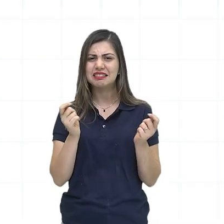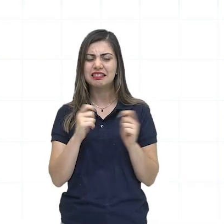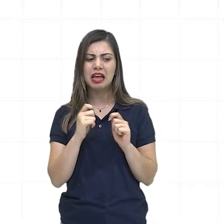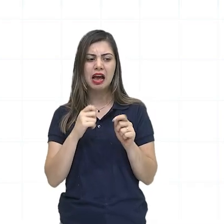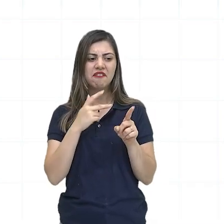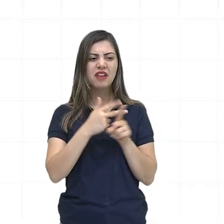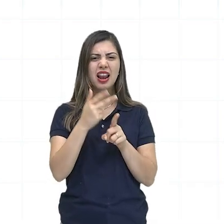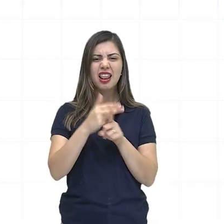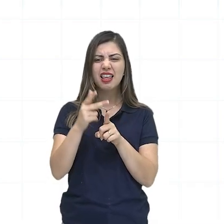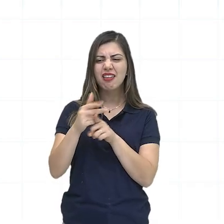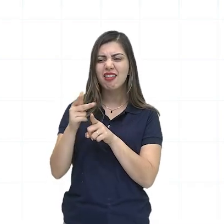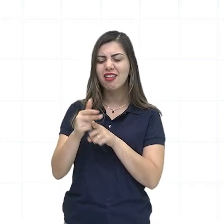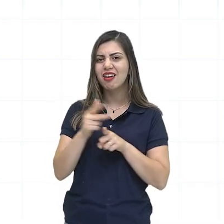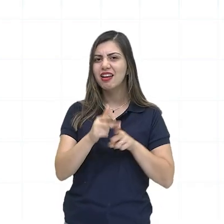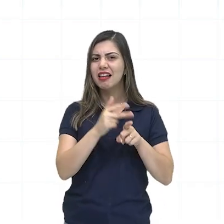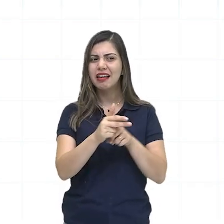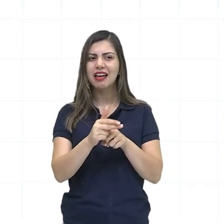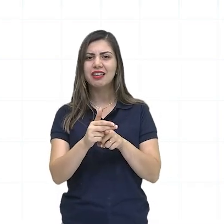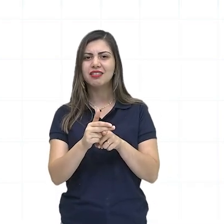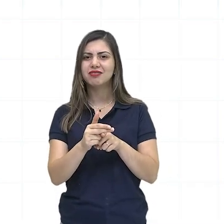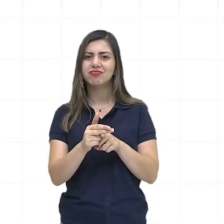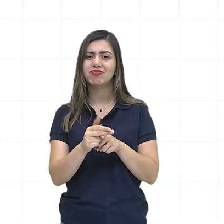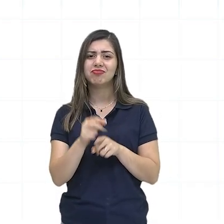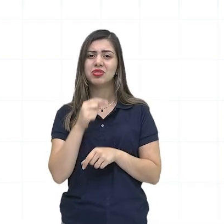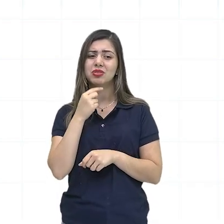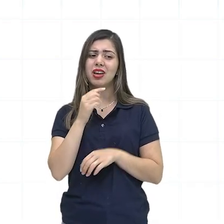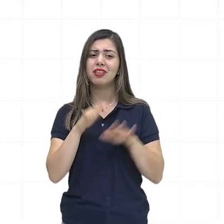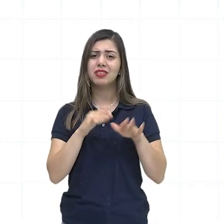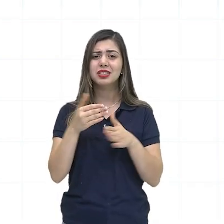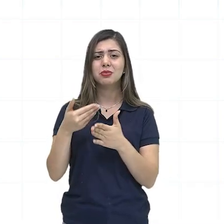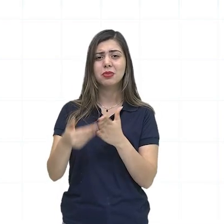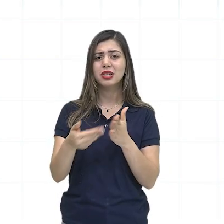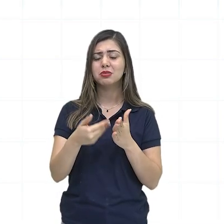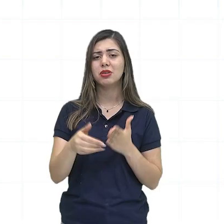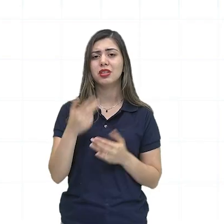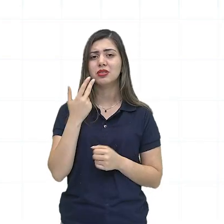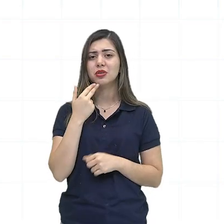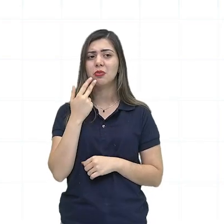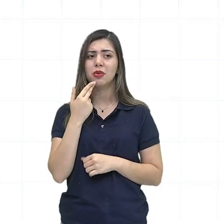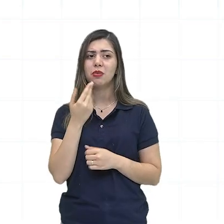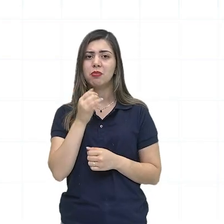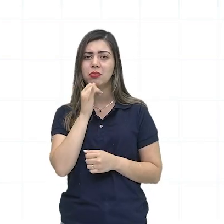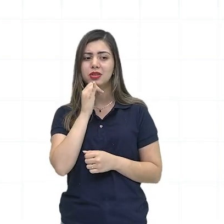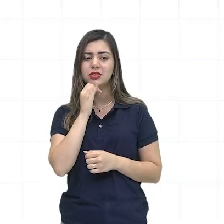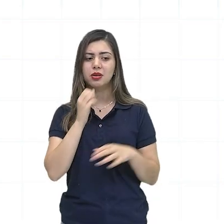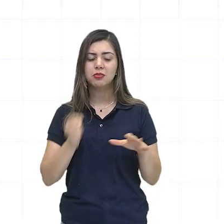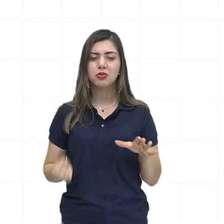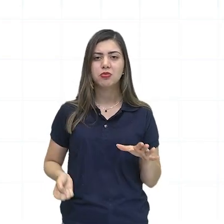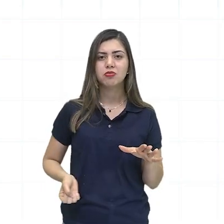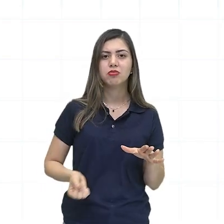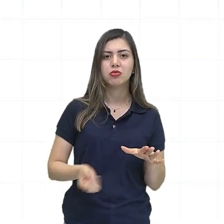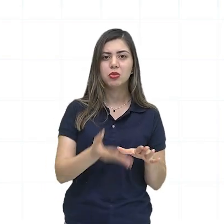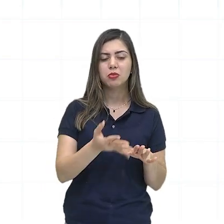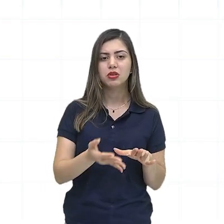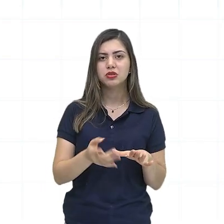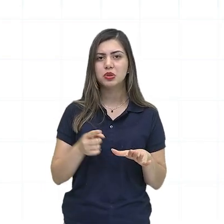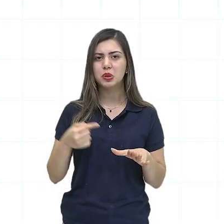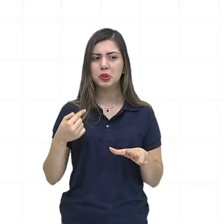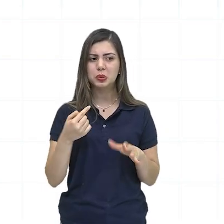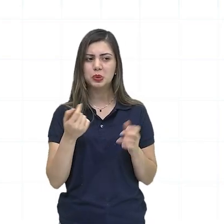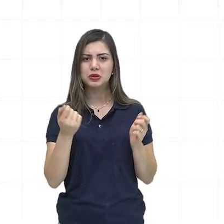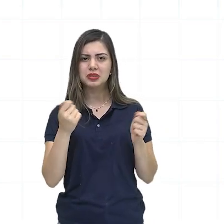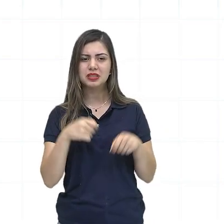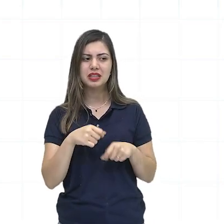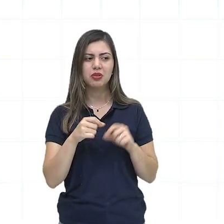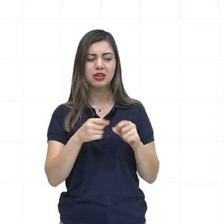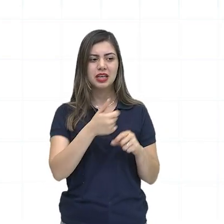conseguir alcançar o objetivo total do esporte, como, por exemplo, no boliche, né? Nem sempre a gente consegue